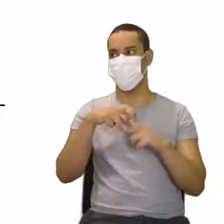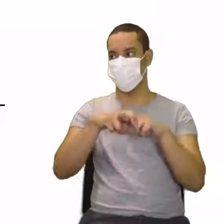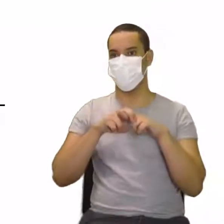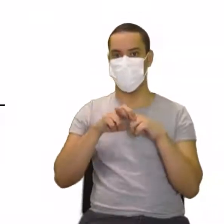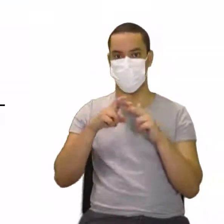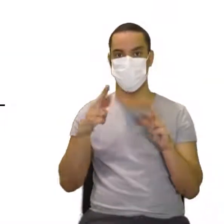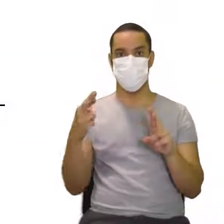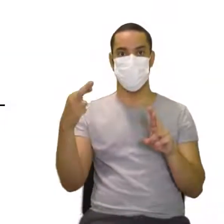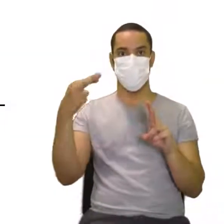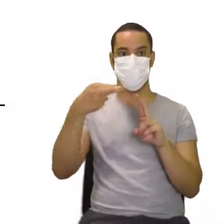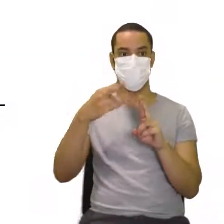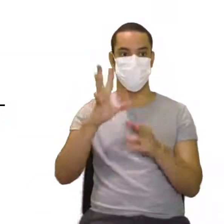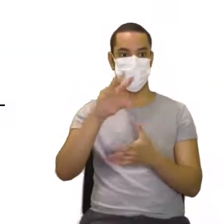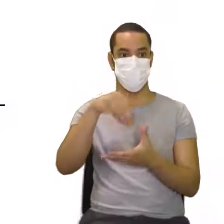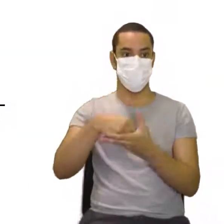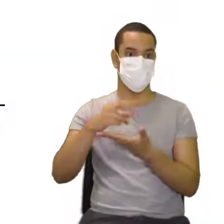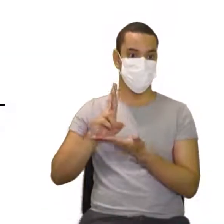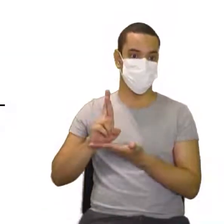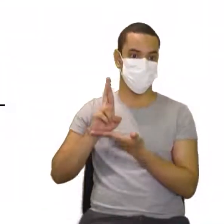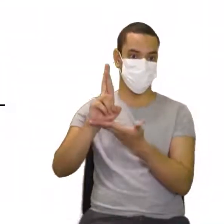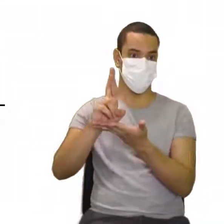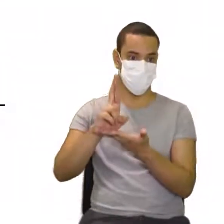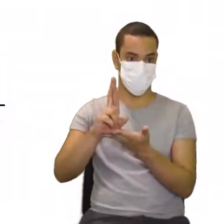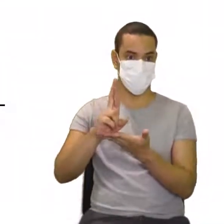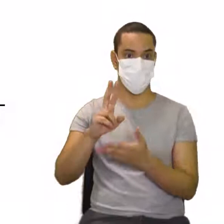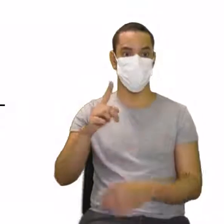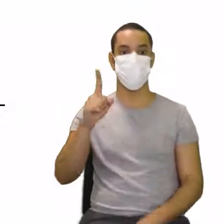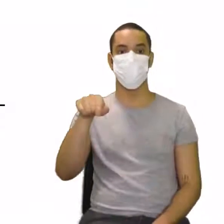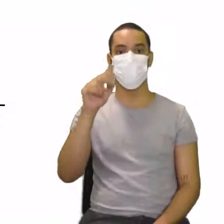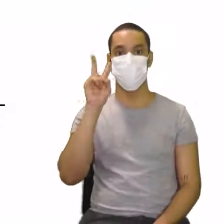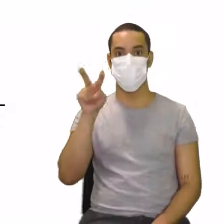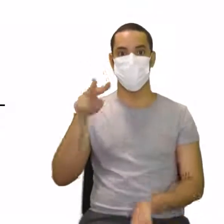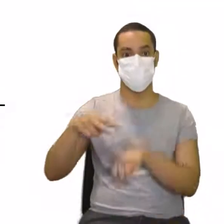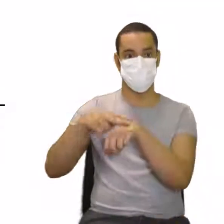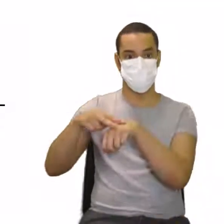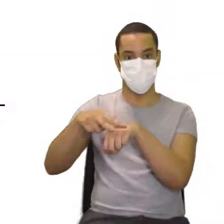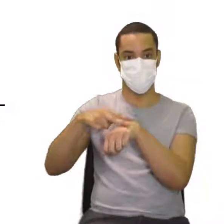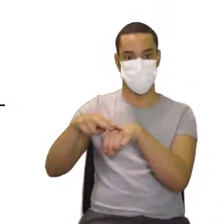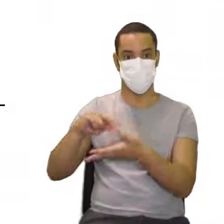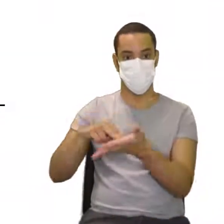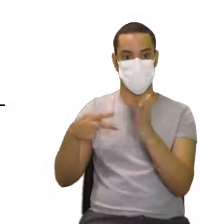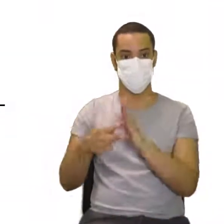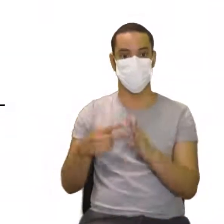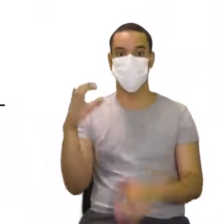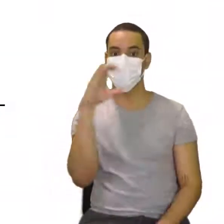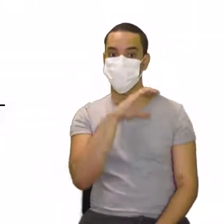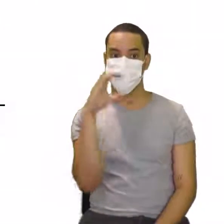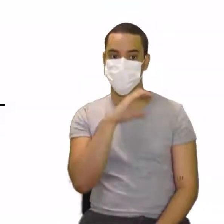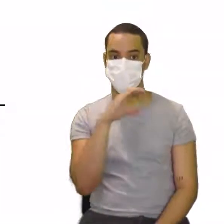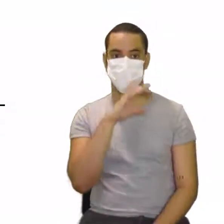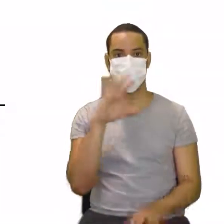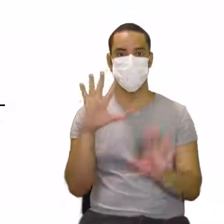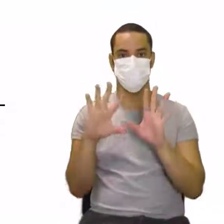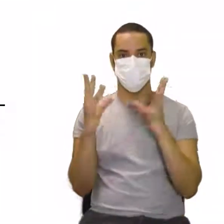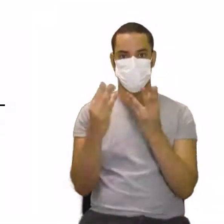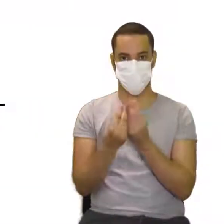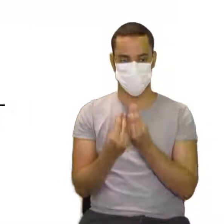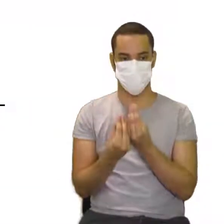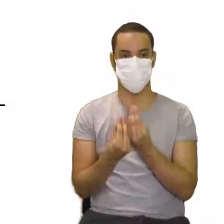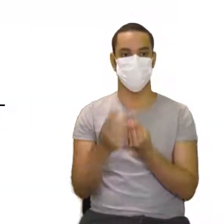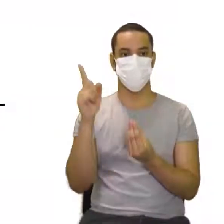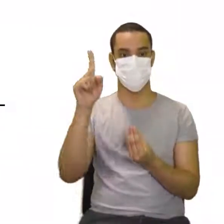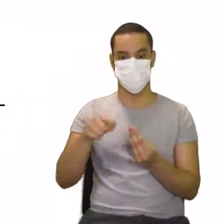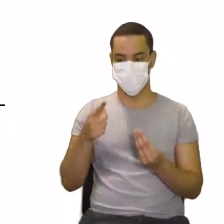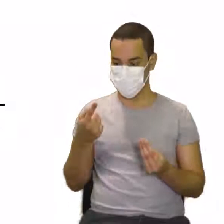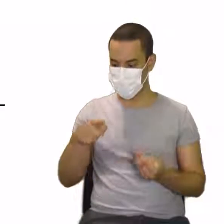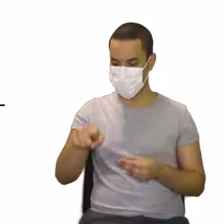representada aqui com a seta verde, a velocidade dessa partícula. Vocês podem ver que a velocidade aqui é